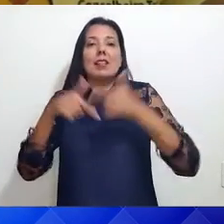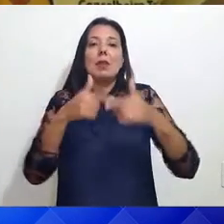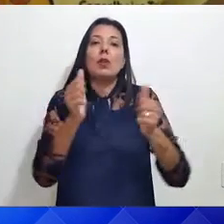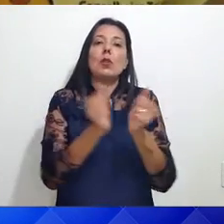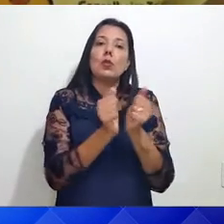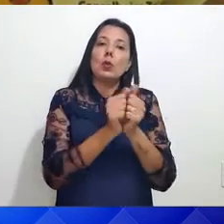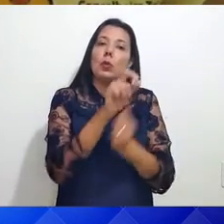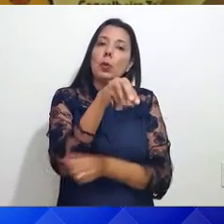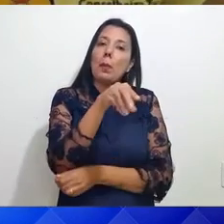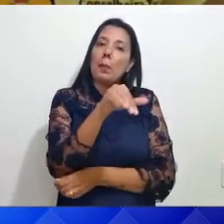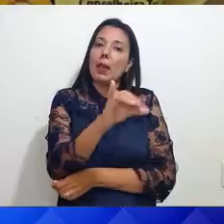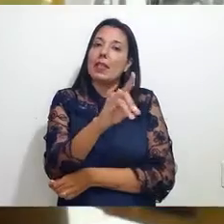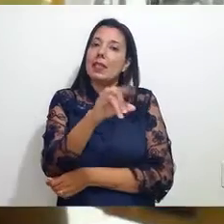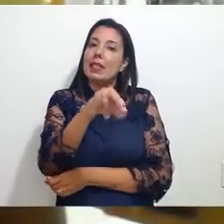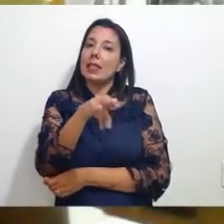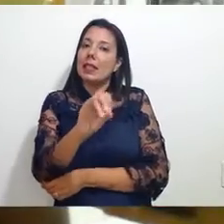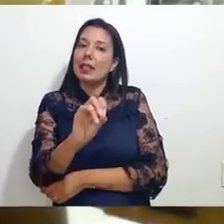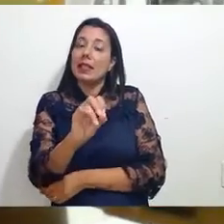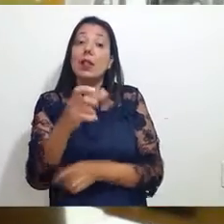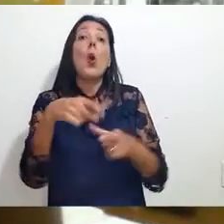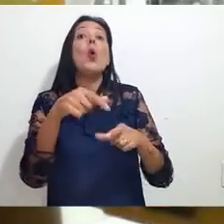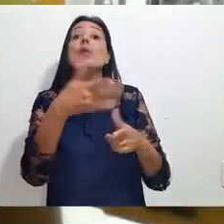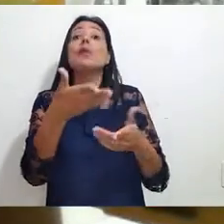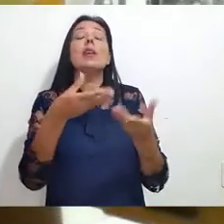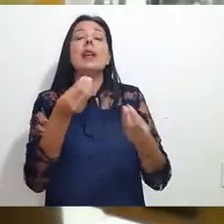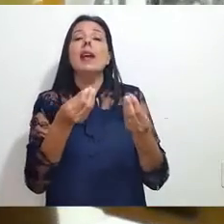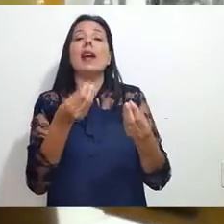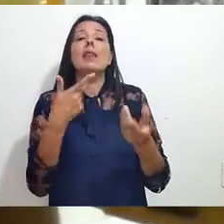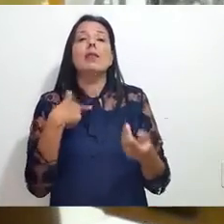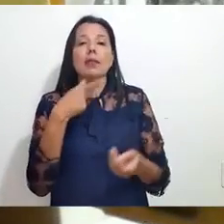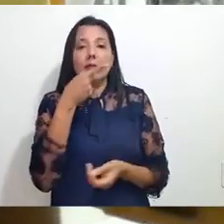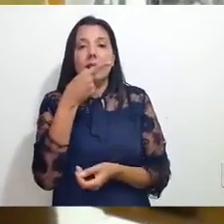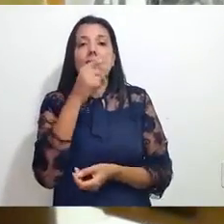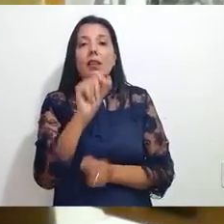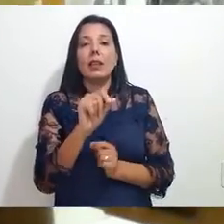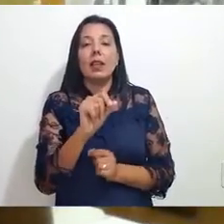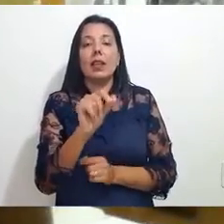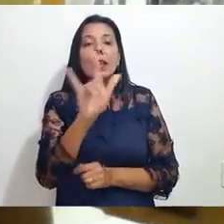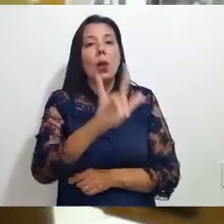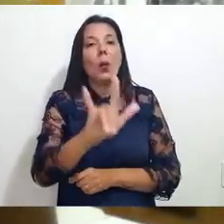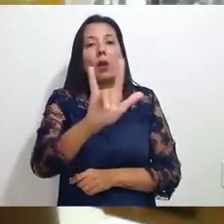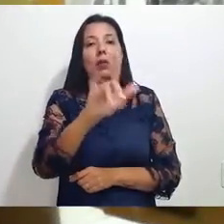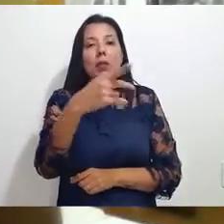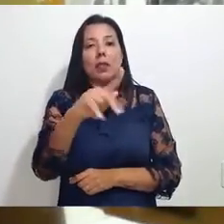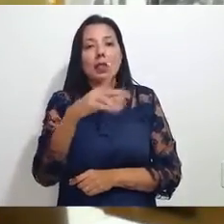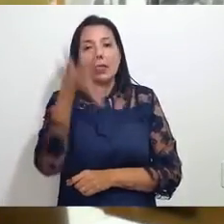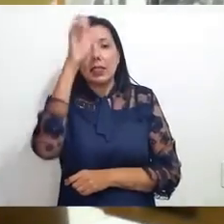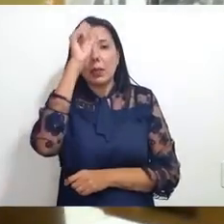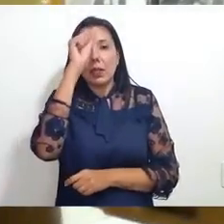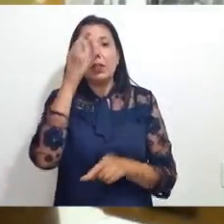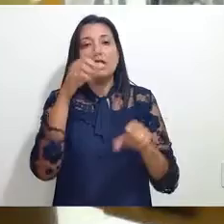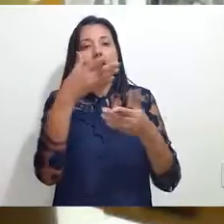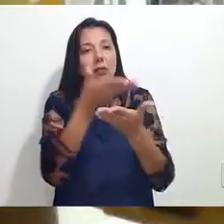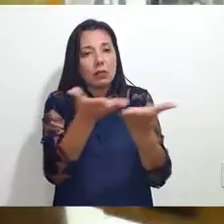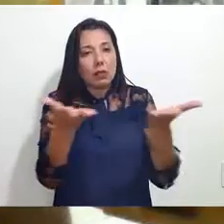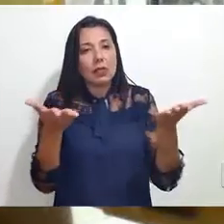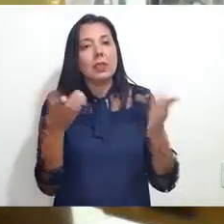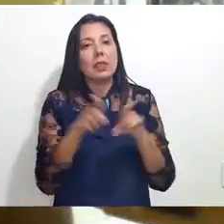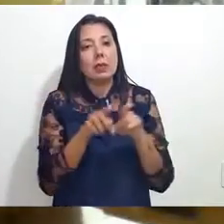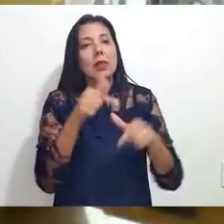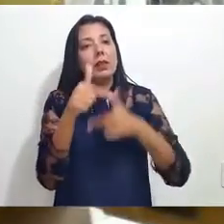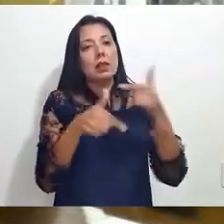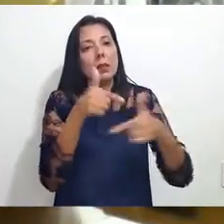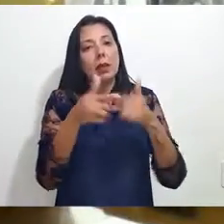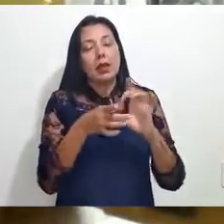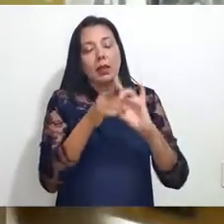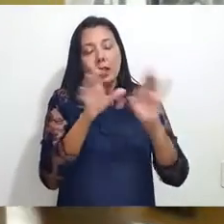Porque a gente sabe que o mês de maio, pelo menos aqui, quando a gente faz o trabalho, é o mês que mais tem denúncias, é o mês que as crianças contam, é o mês que